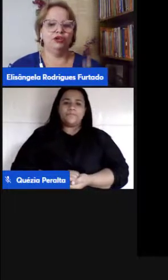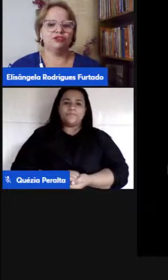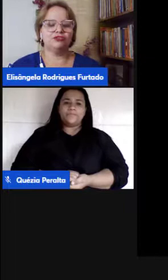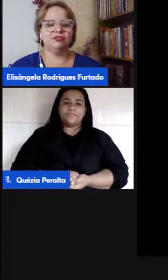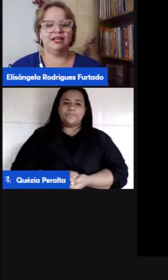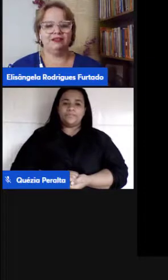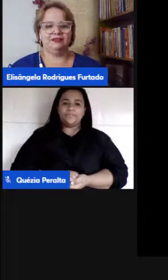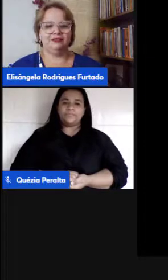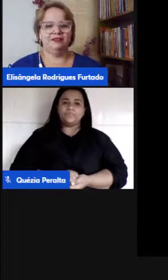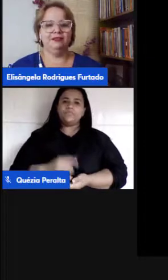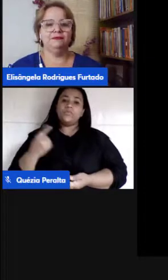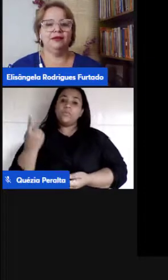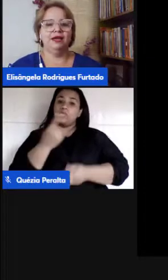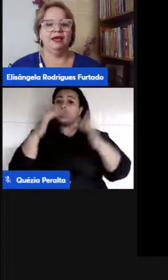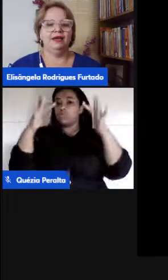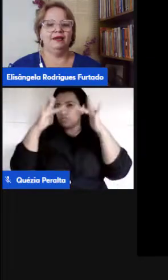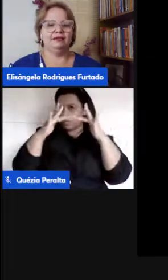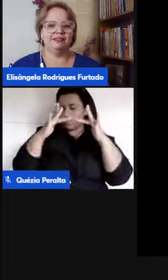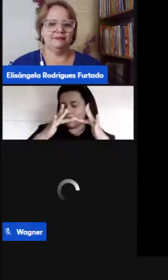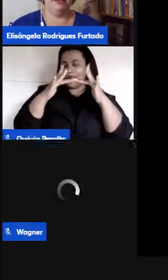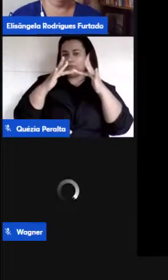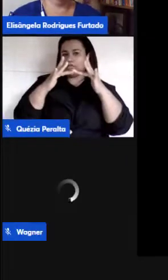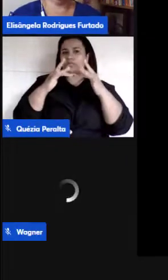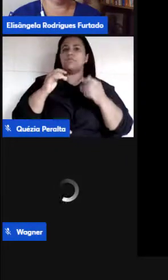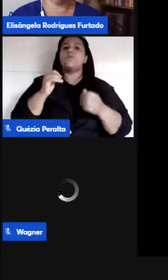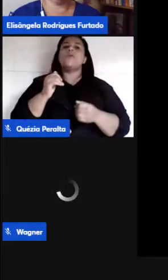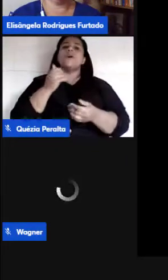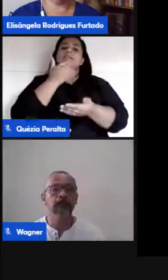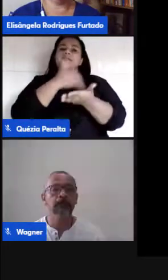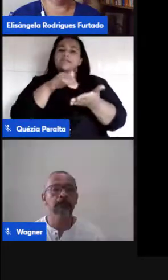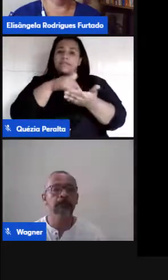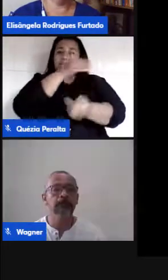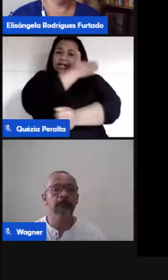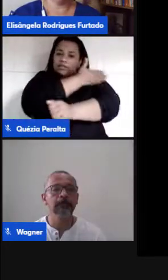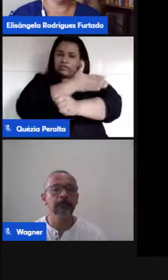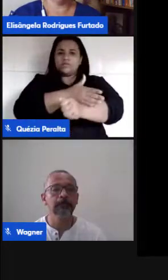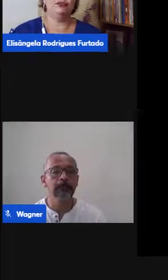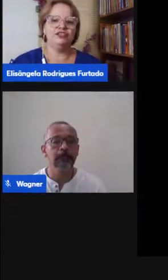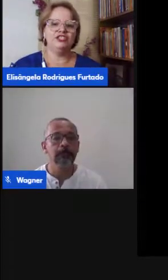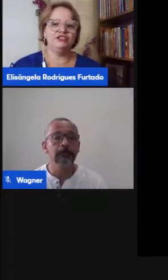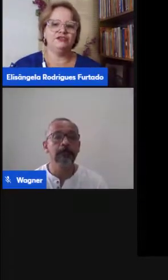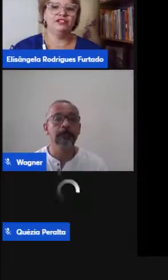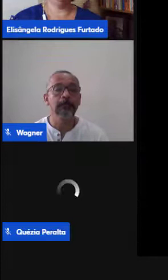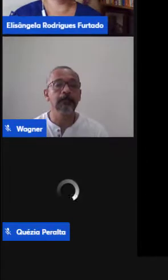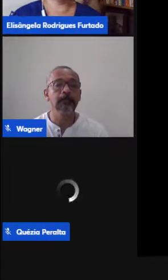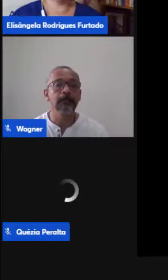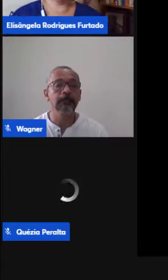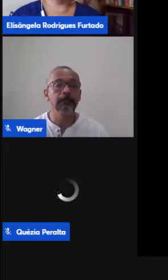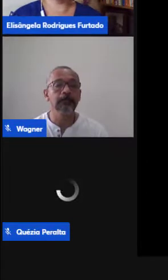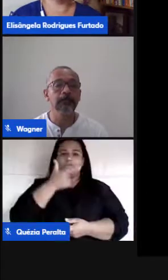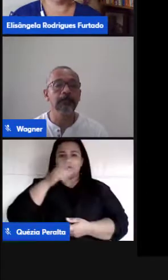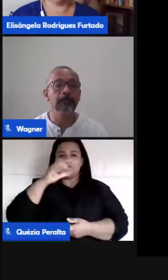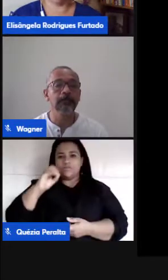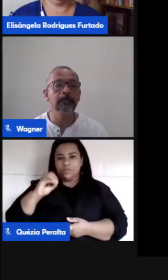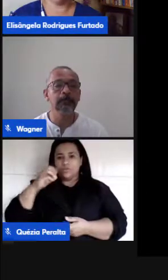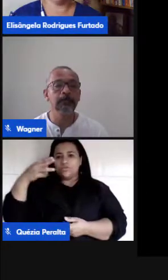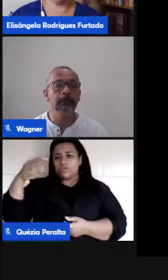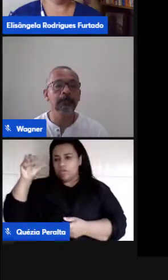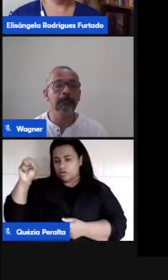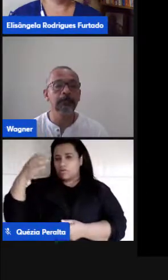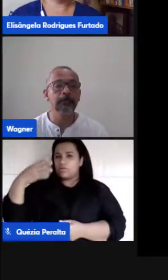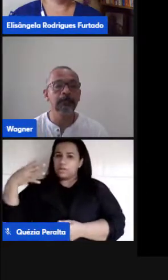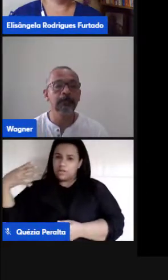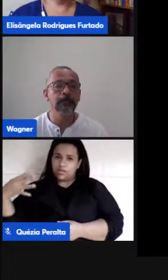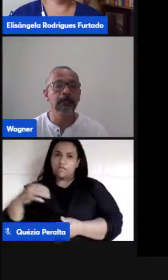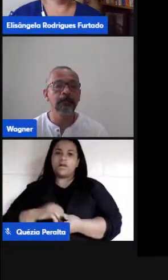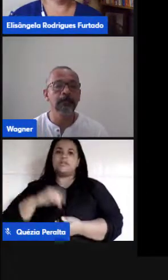O nosso contato aqui é da CEMED, se vocês precisarem, que é o 2020 3844